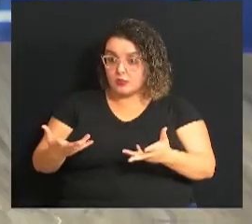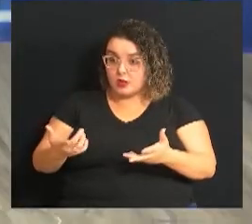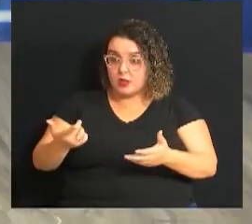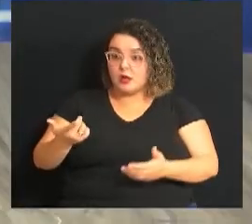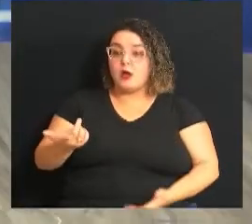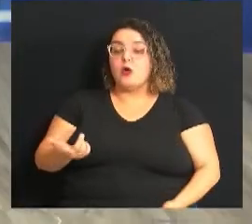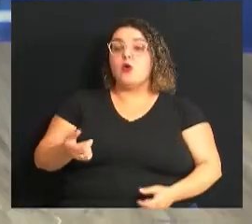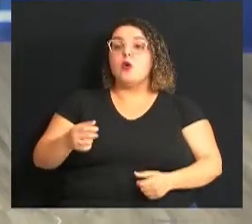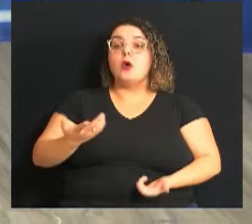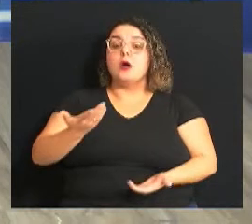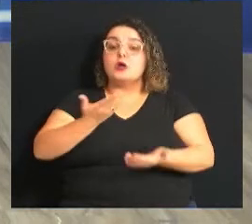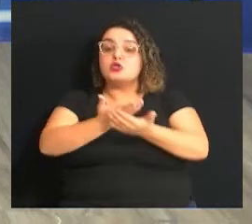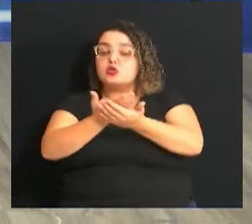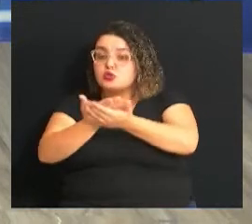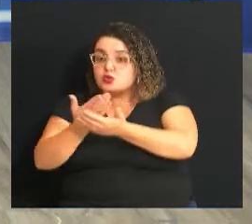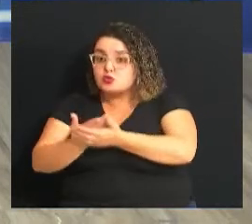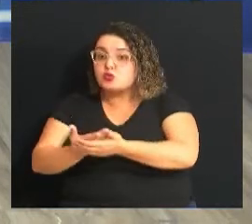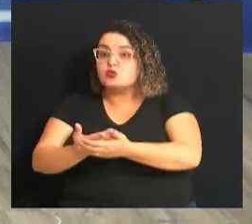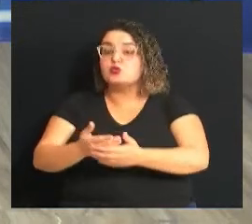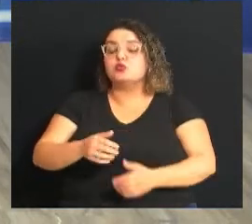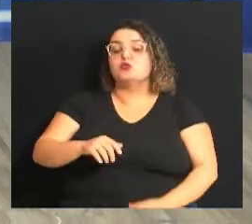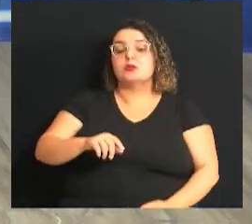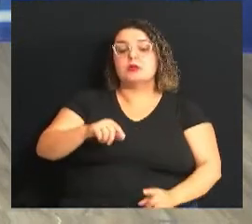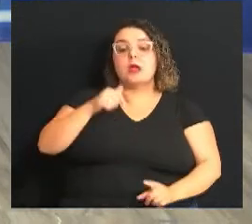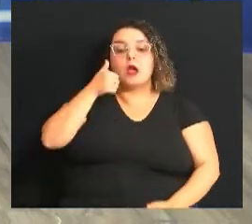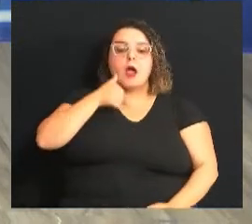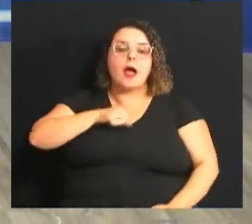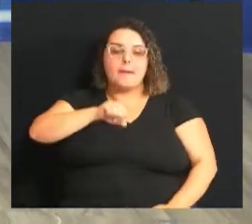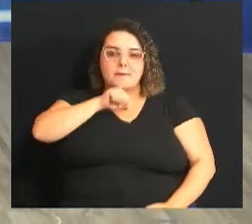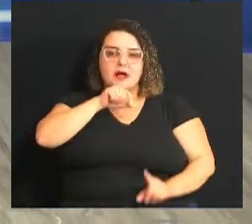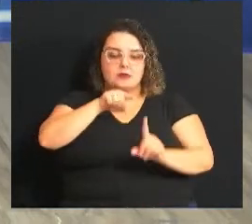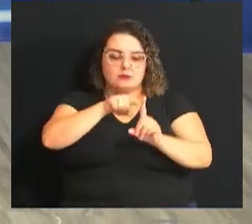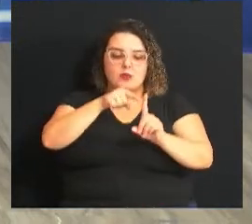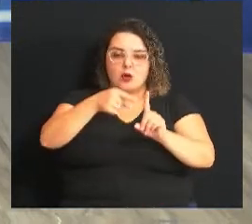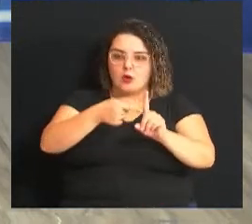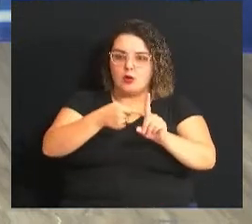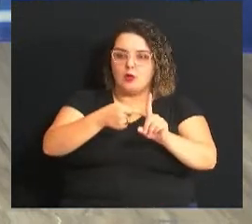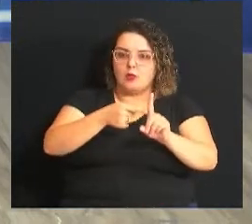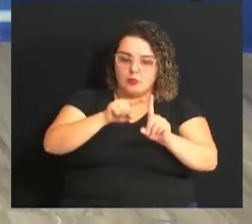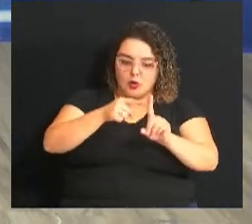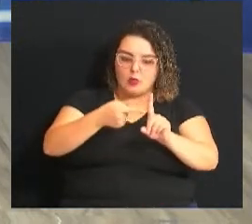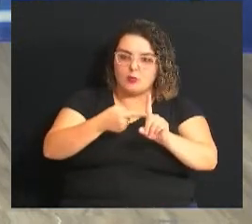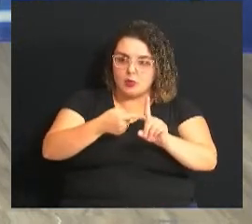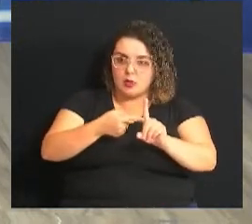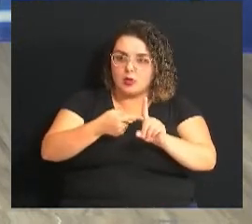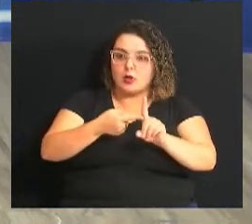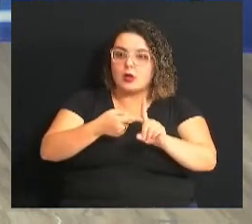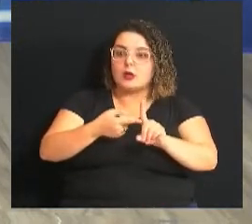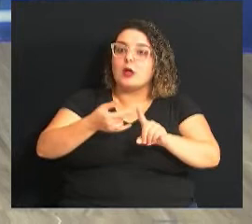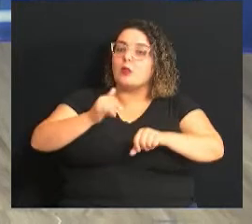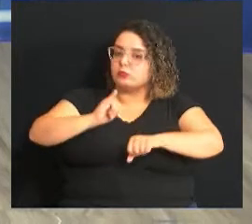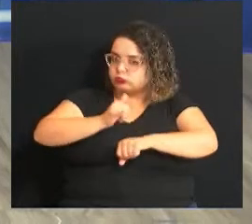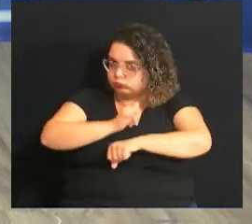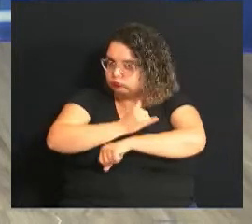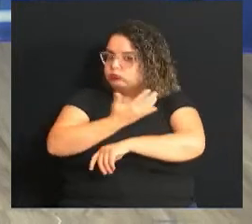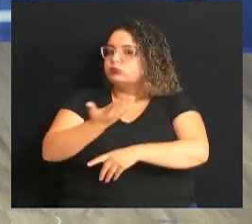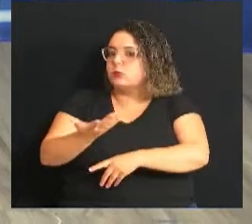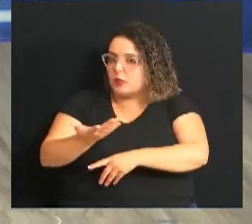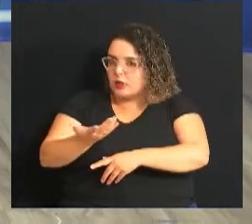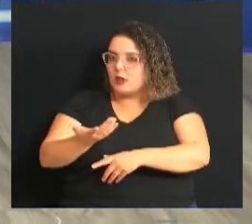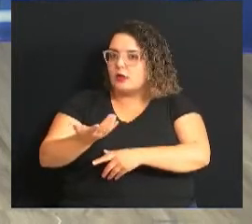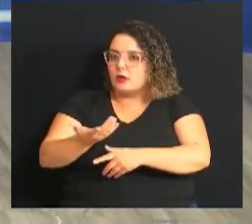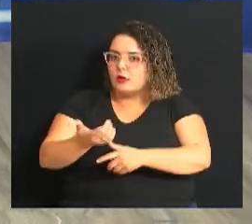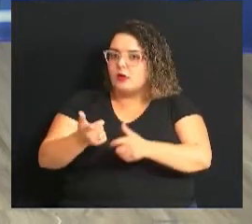estudos indicam que uma mãe que foi a gestação com sobrepeso, que teve um ganho de peso